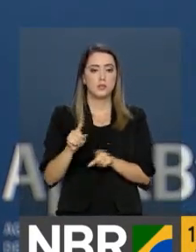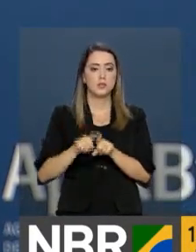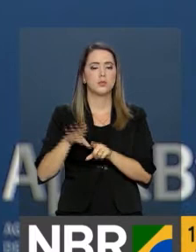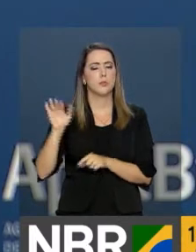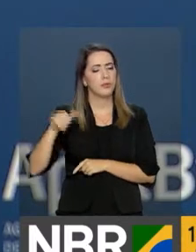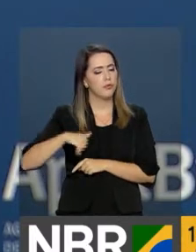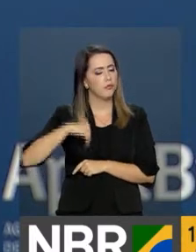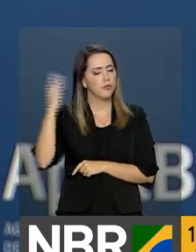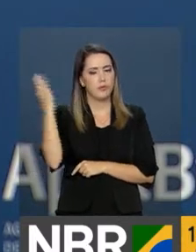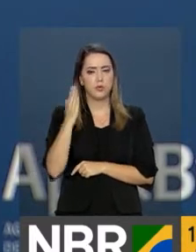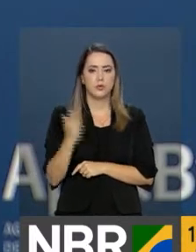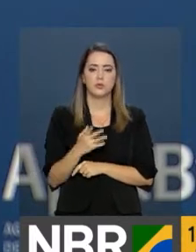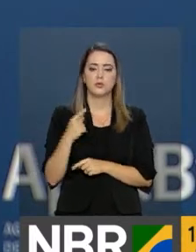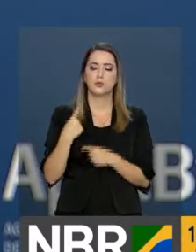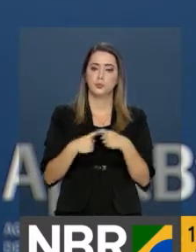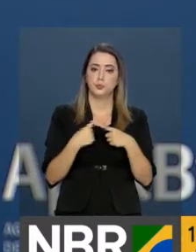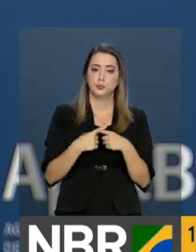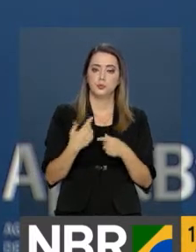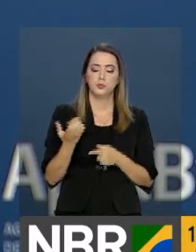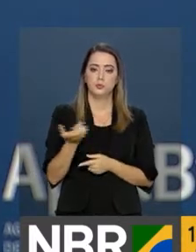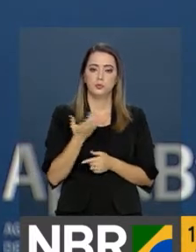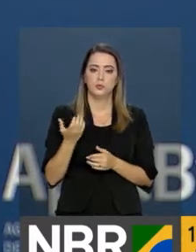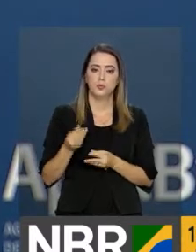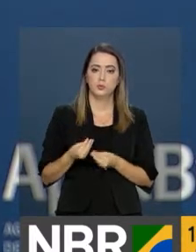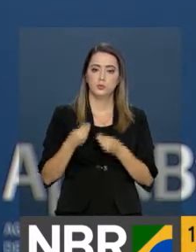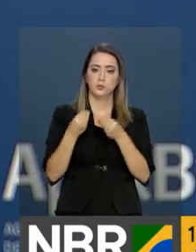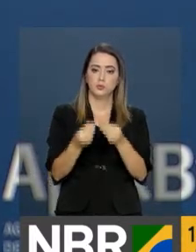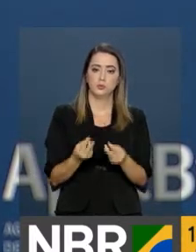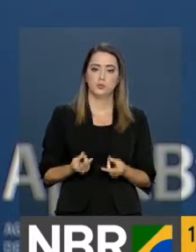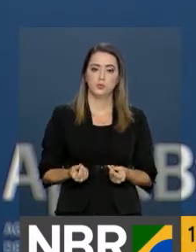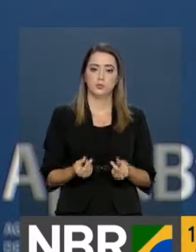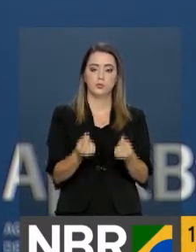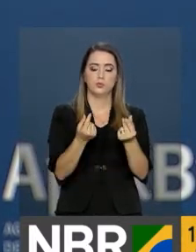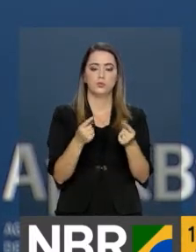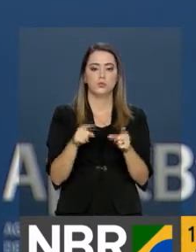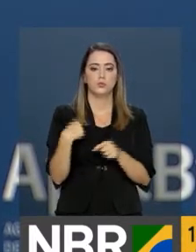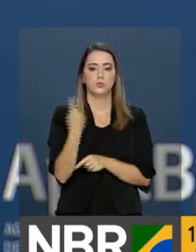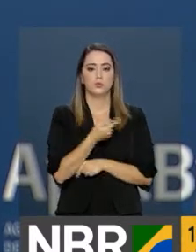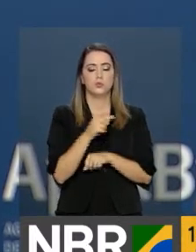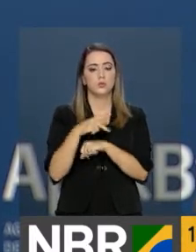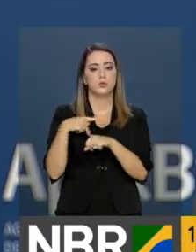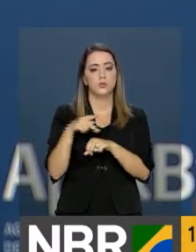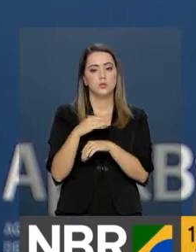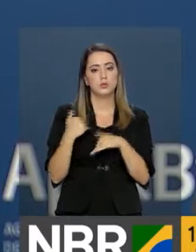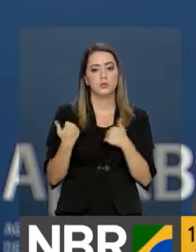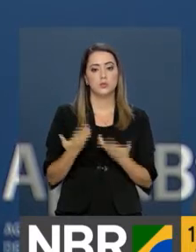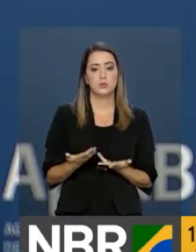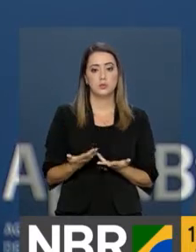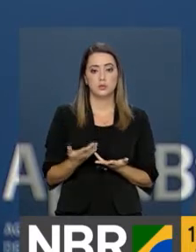internacionais com vistas a trazer investimentos para o nosso país. De modo que